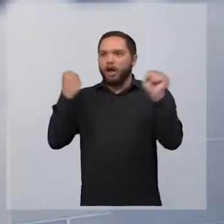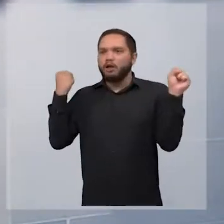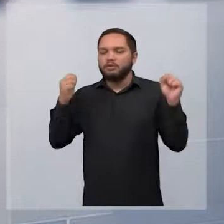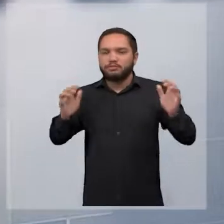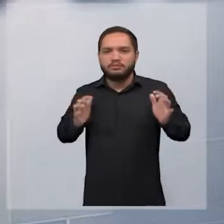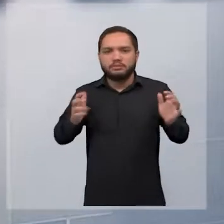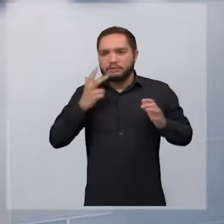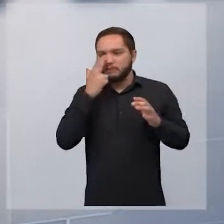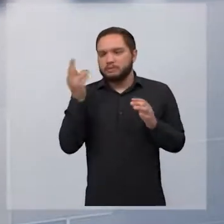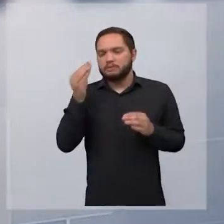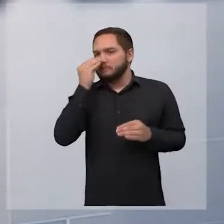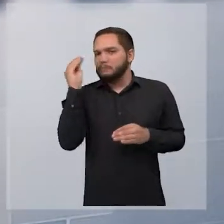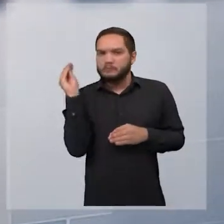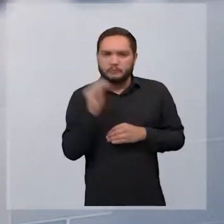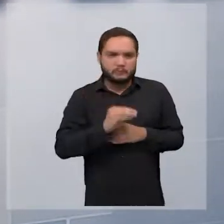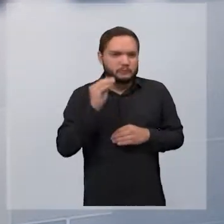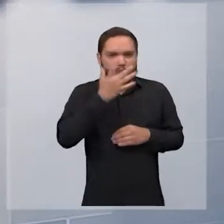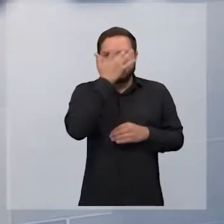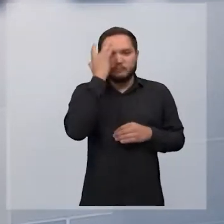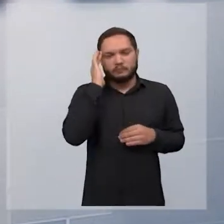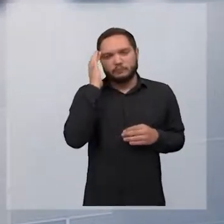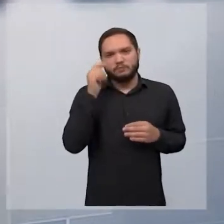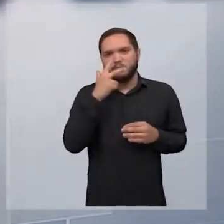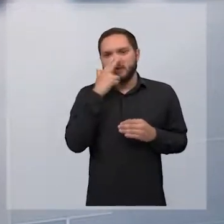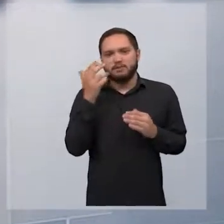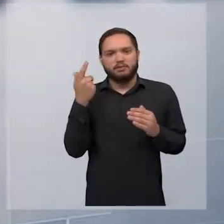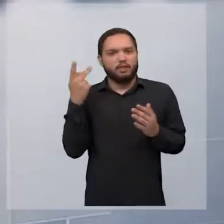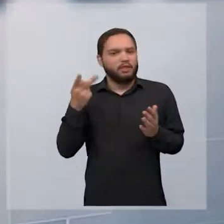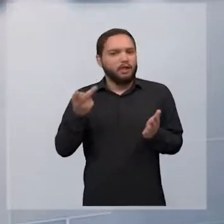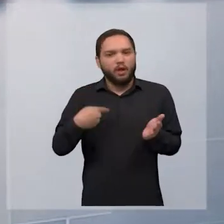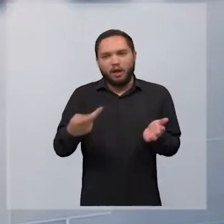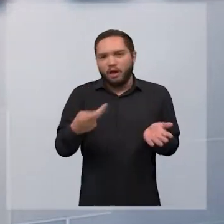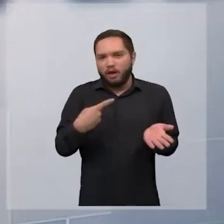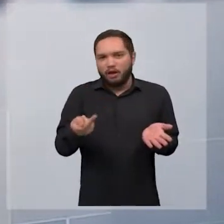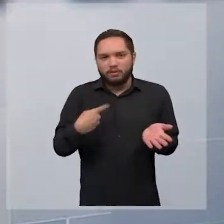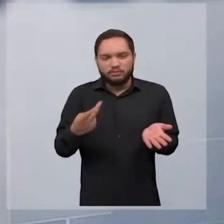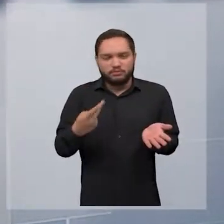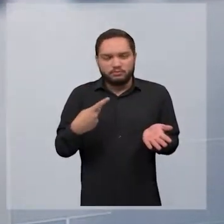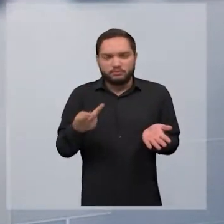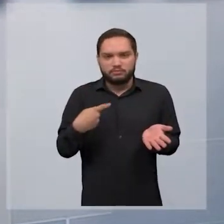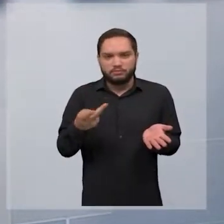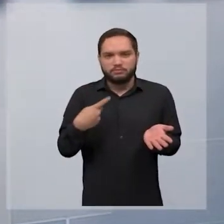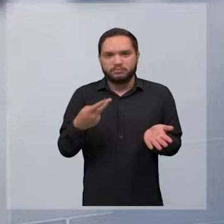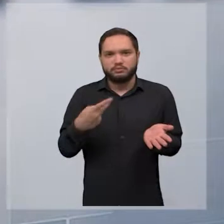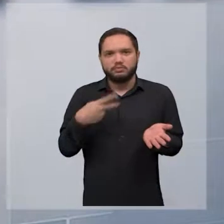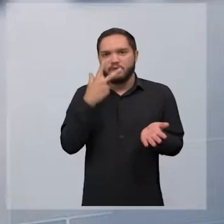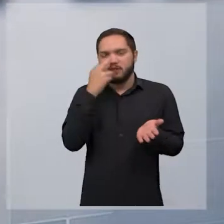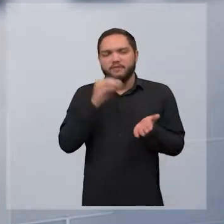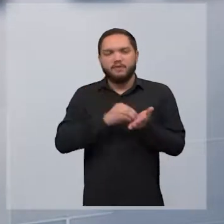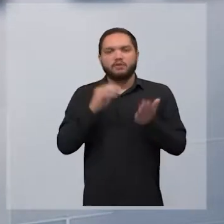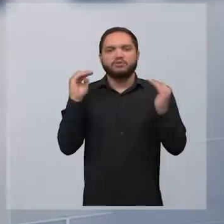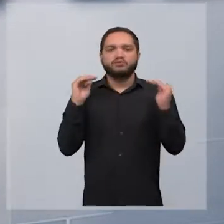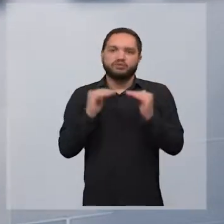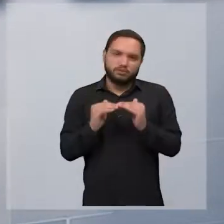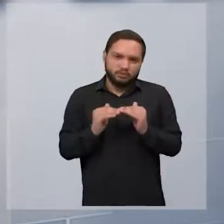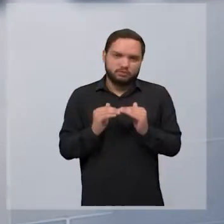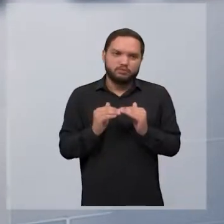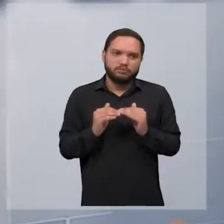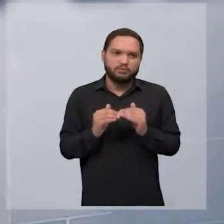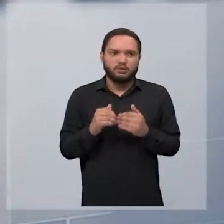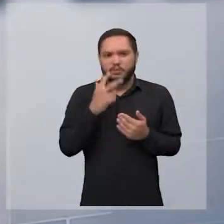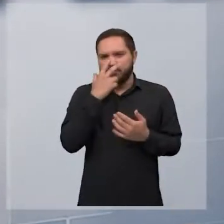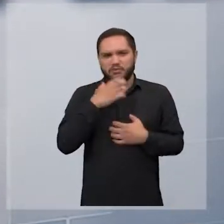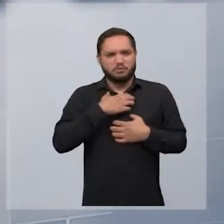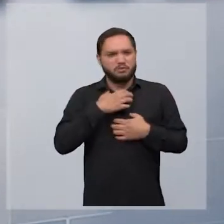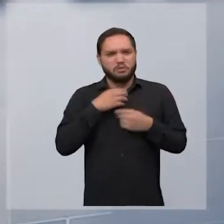de maneira injusta, cometendo falta de justiça, e aí não tem sentido você ter leis para